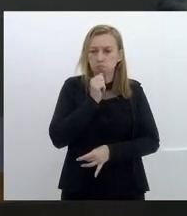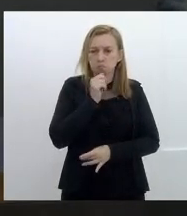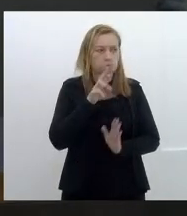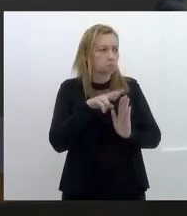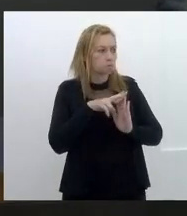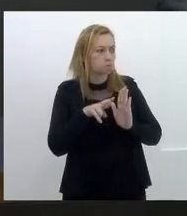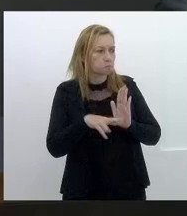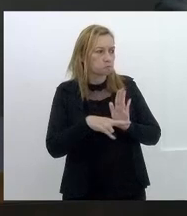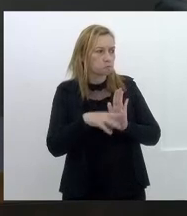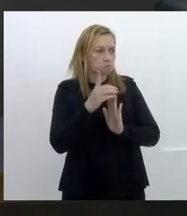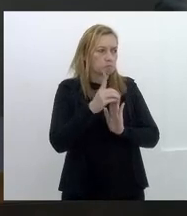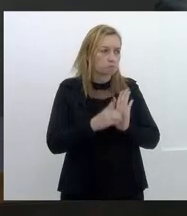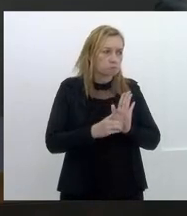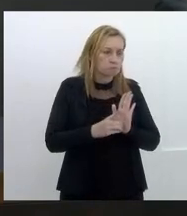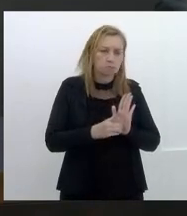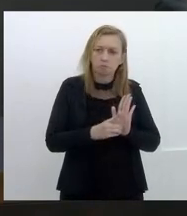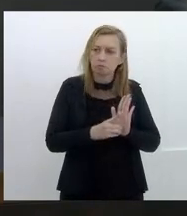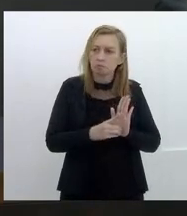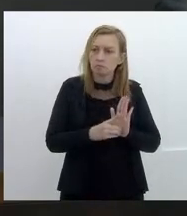regulamentador